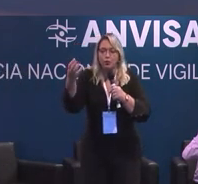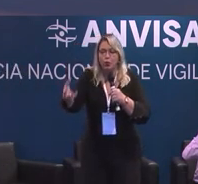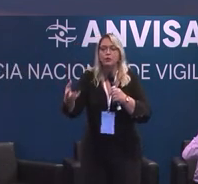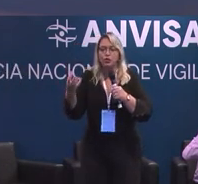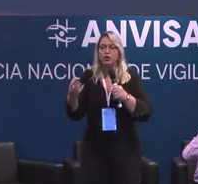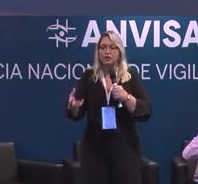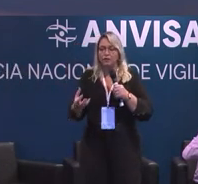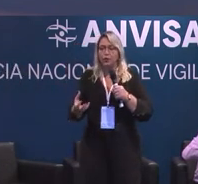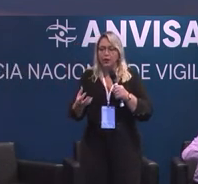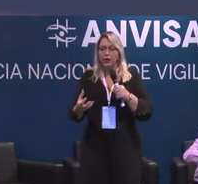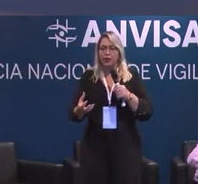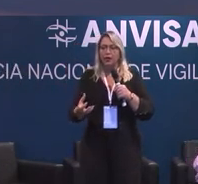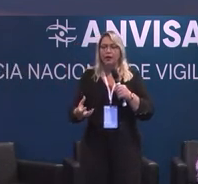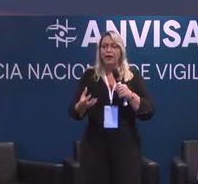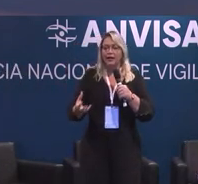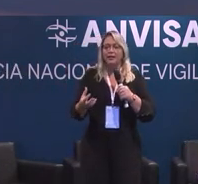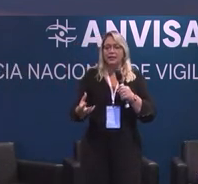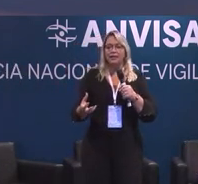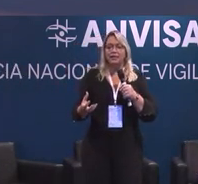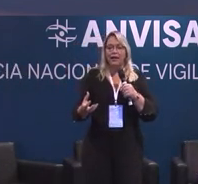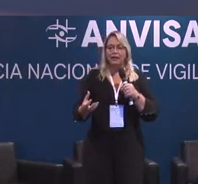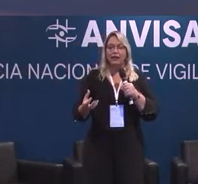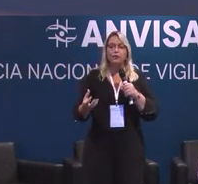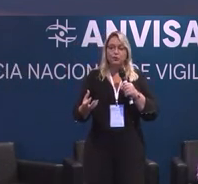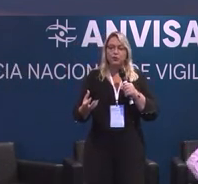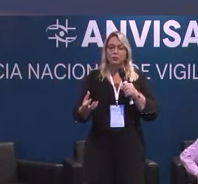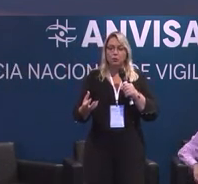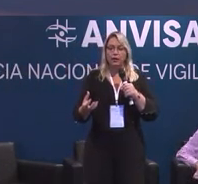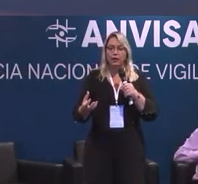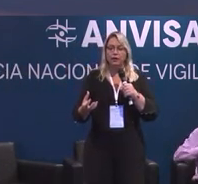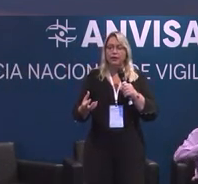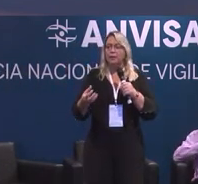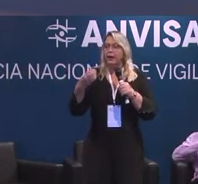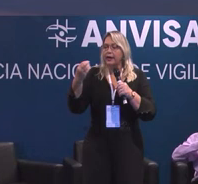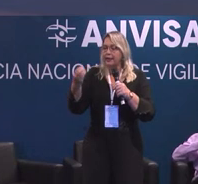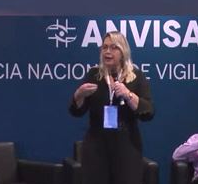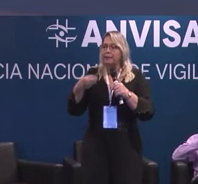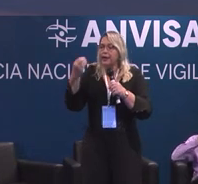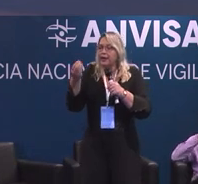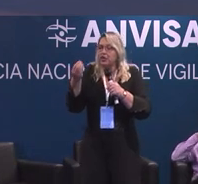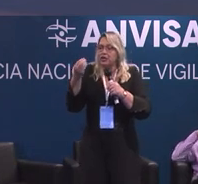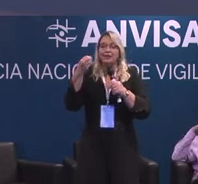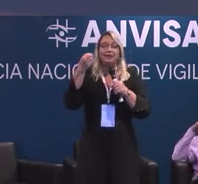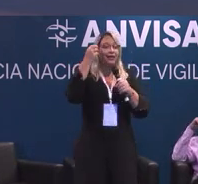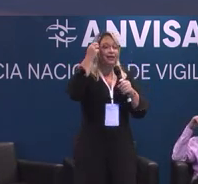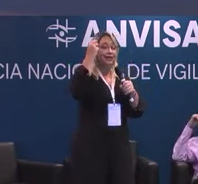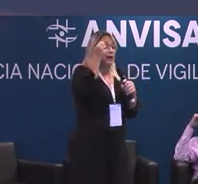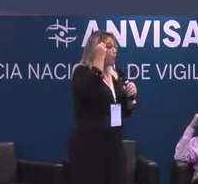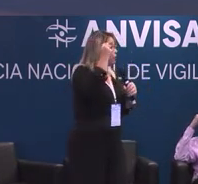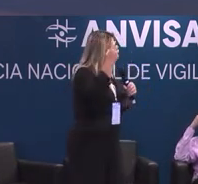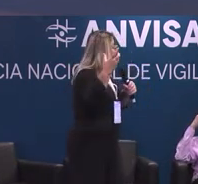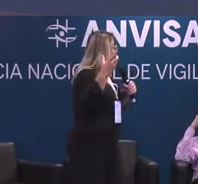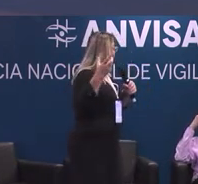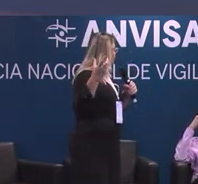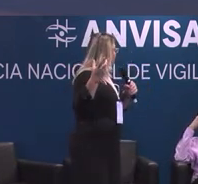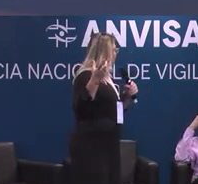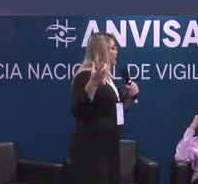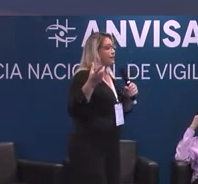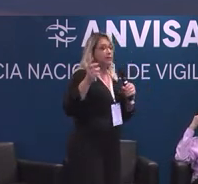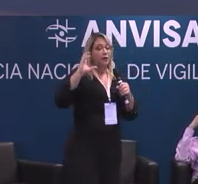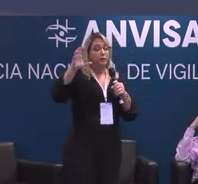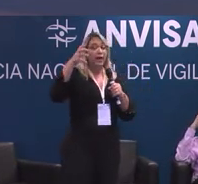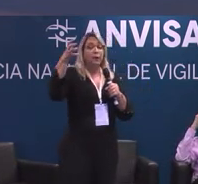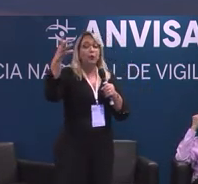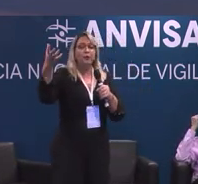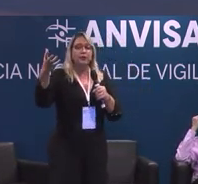quanto a gente viu aqui, a necessidade da consulta pública, até para que a gente entenda, tenha um termômetro, né, Alex?